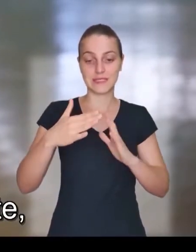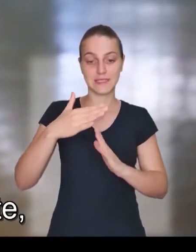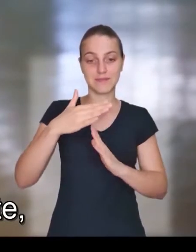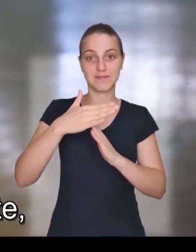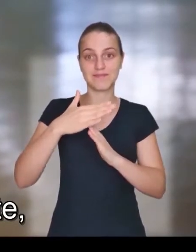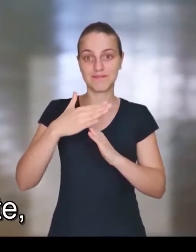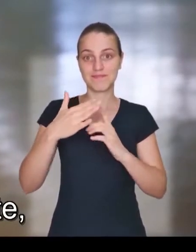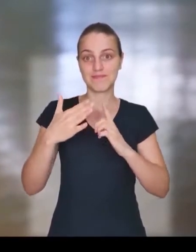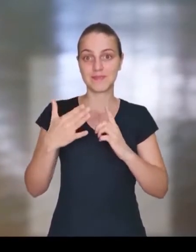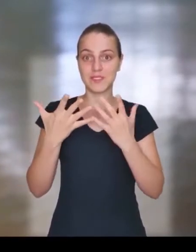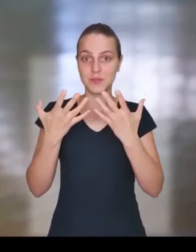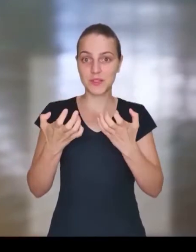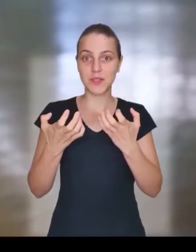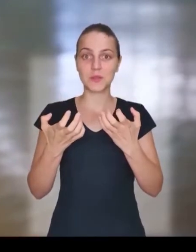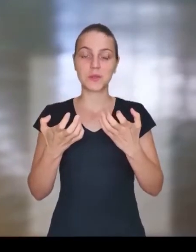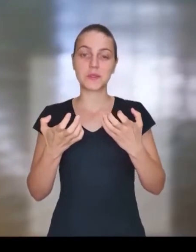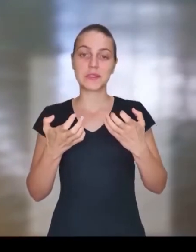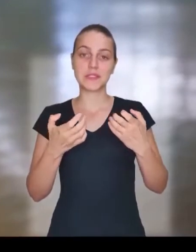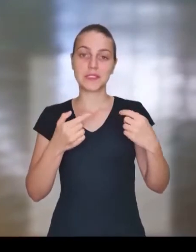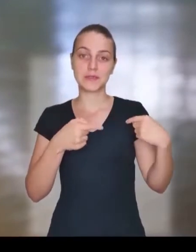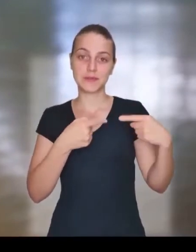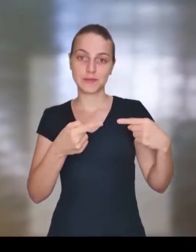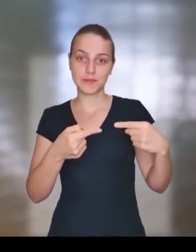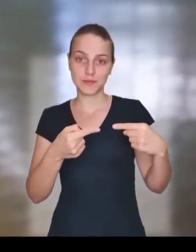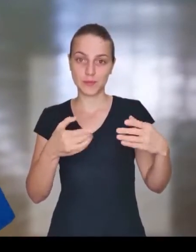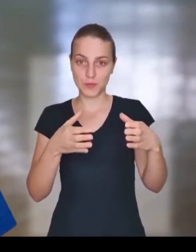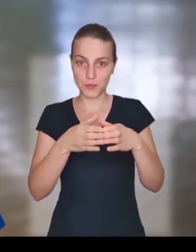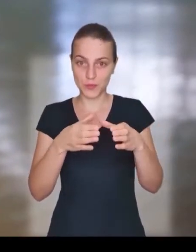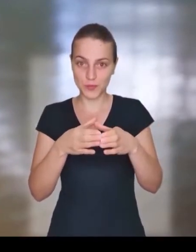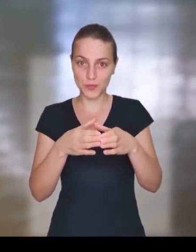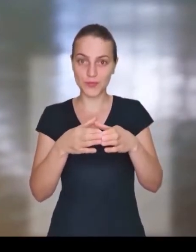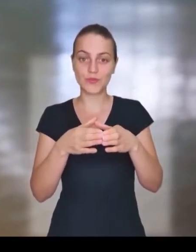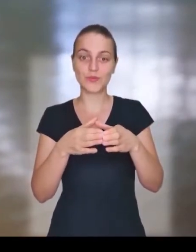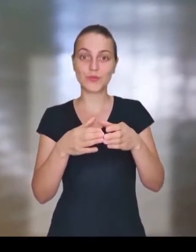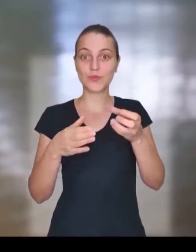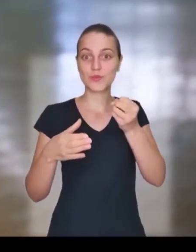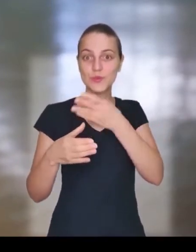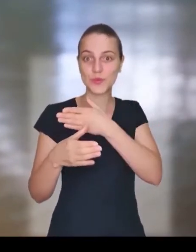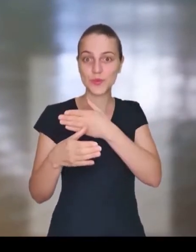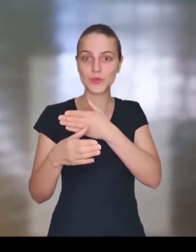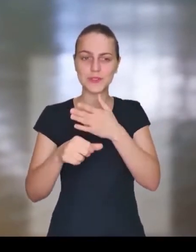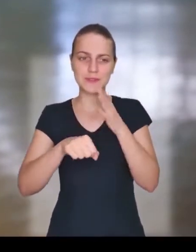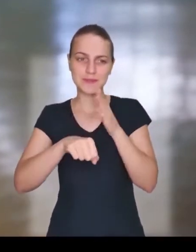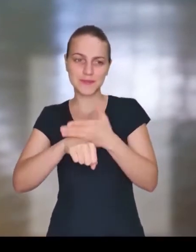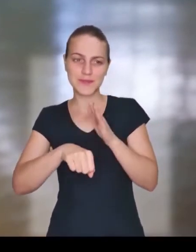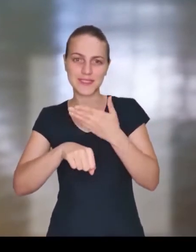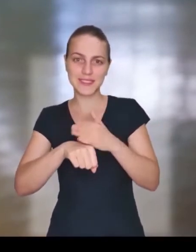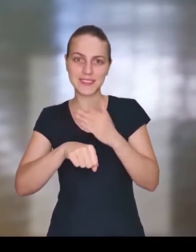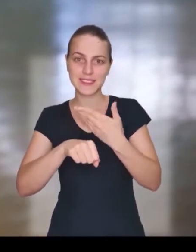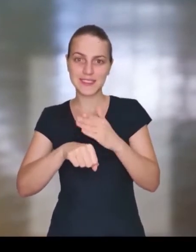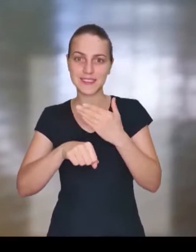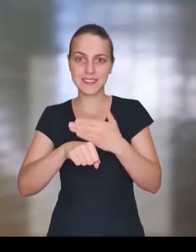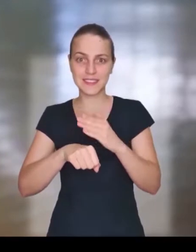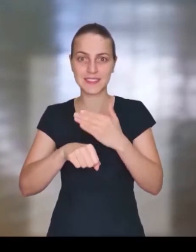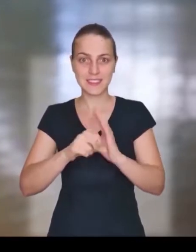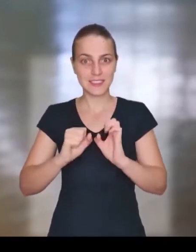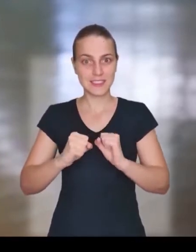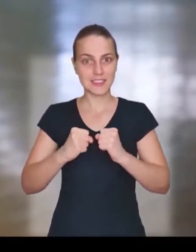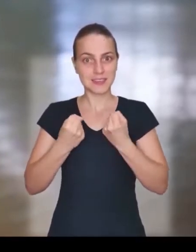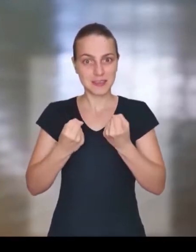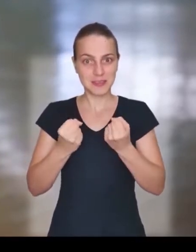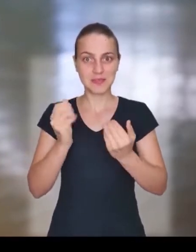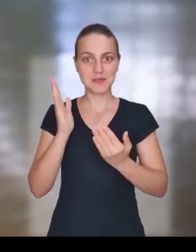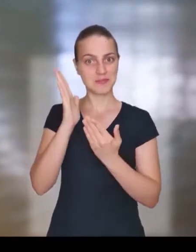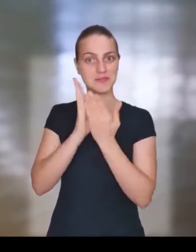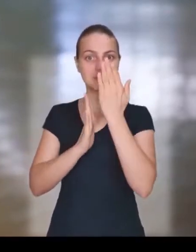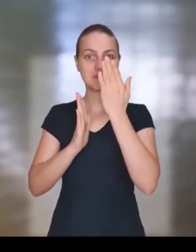nova geração venha forte como está sendo agora, né? Com as equipes treinando, as equipes se reforçando. É